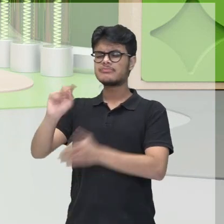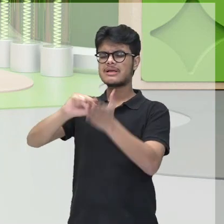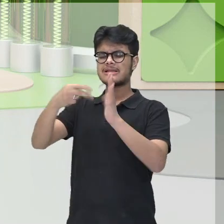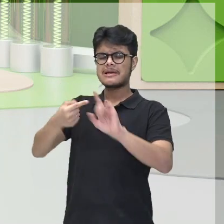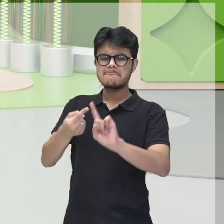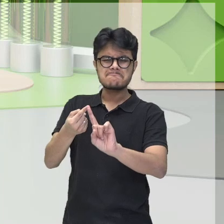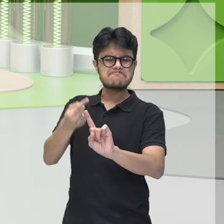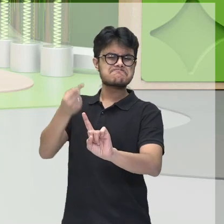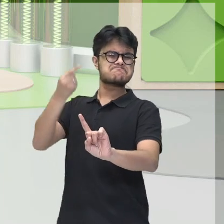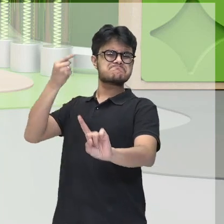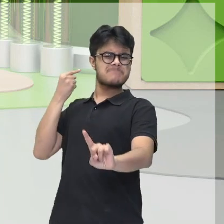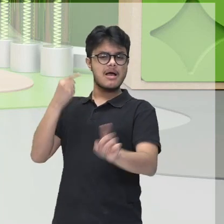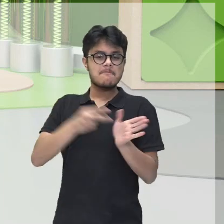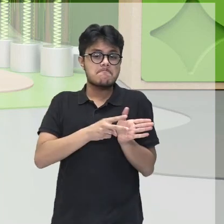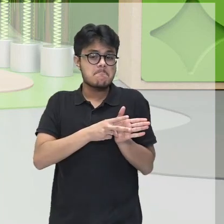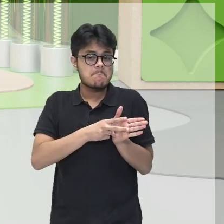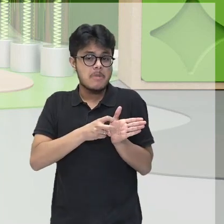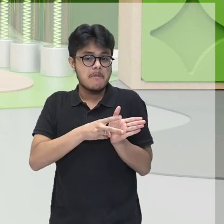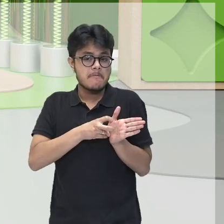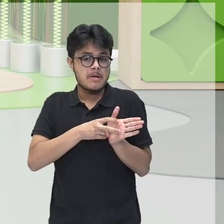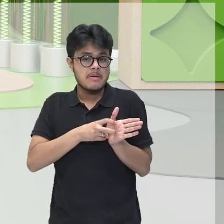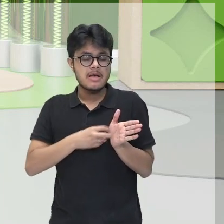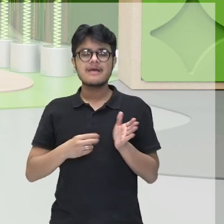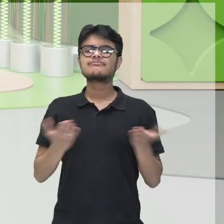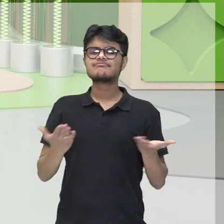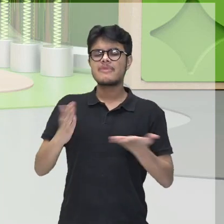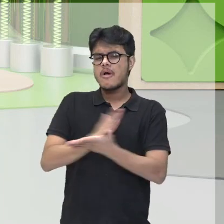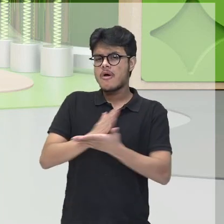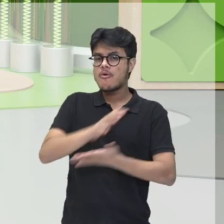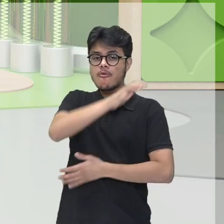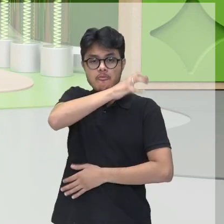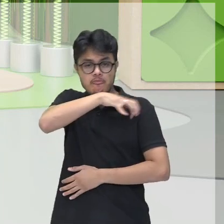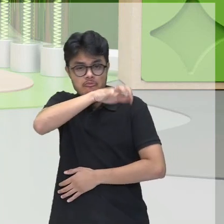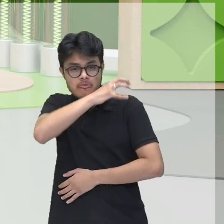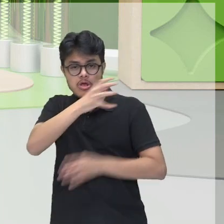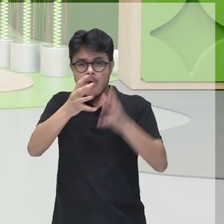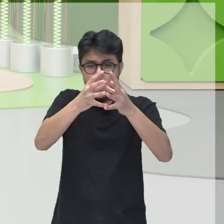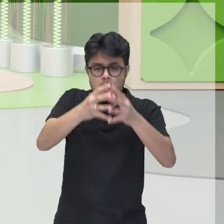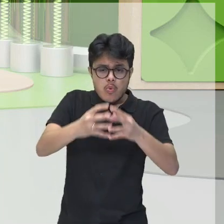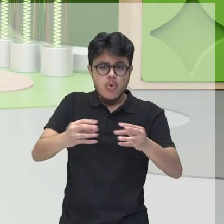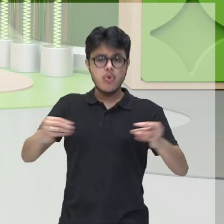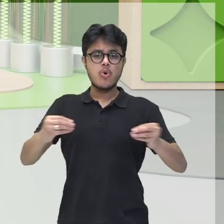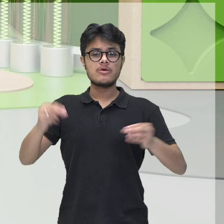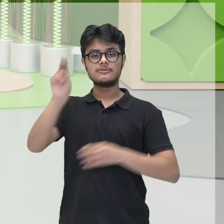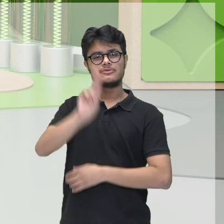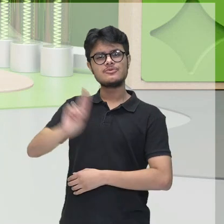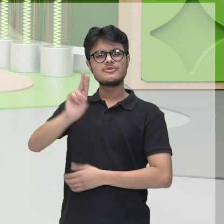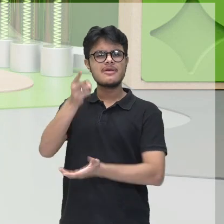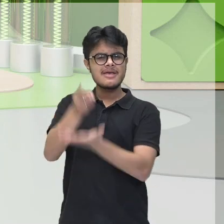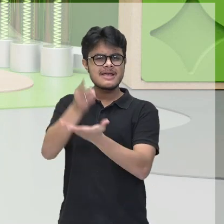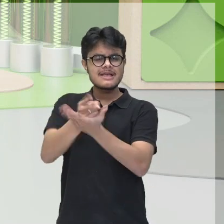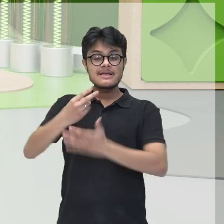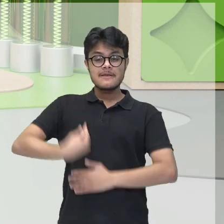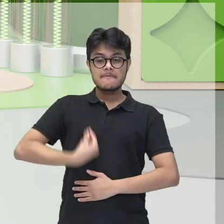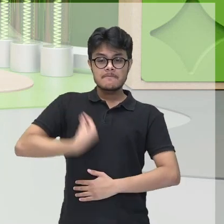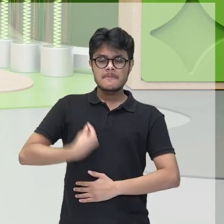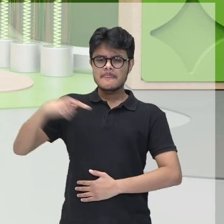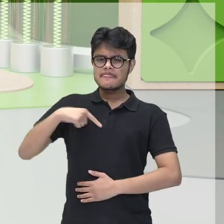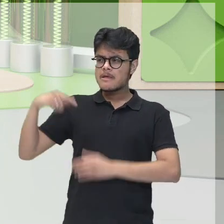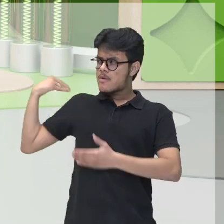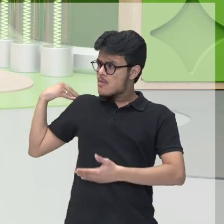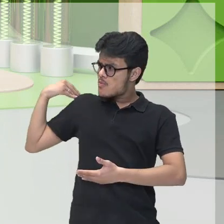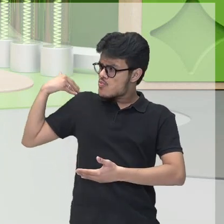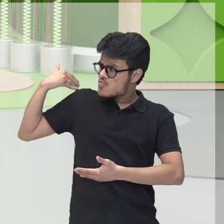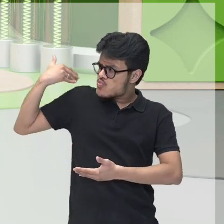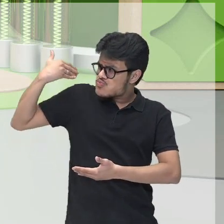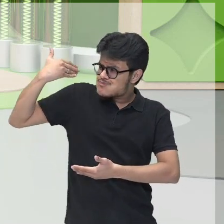a formação desses combustíveis que a gente tanto utiliza. Hoje, eles levaram milhões de